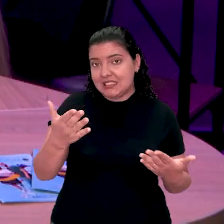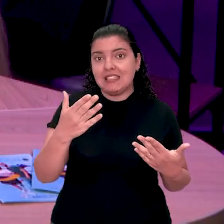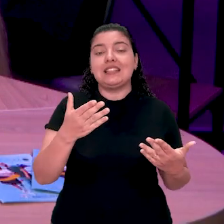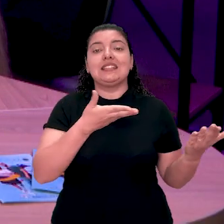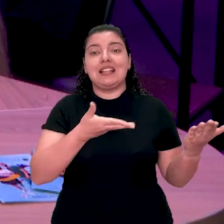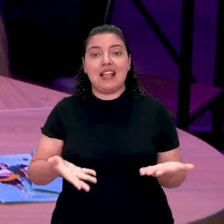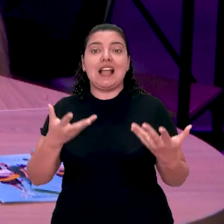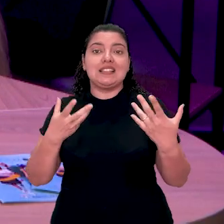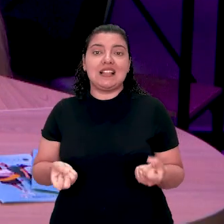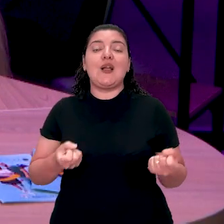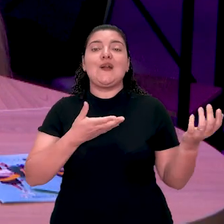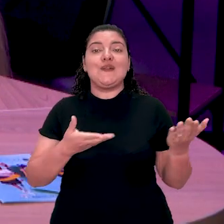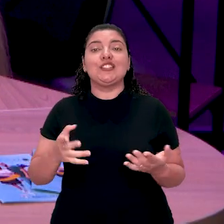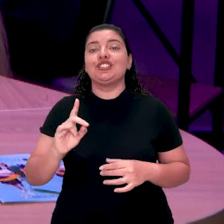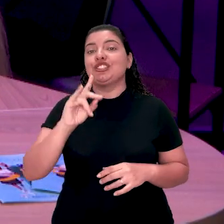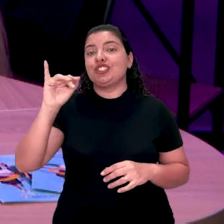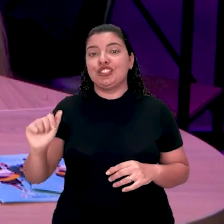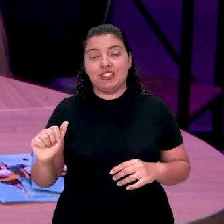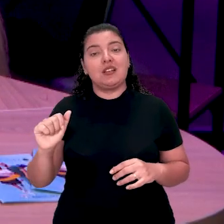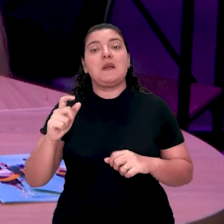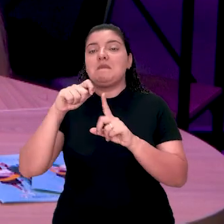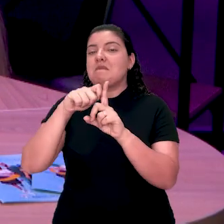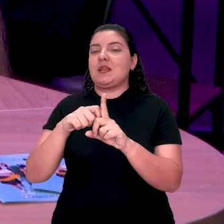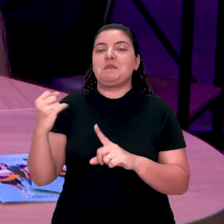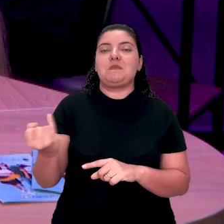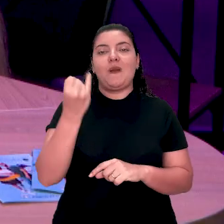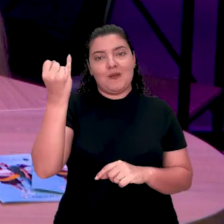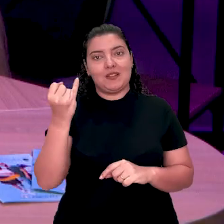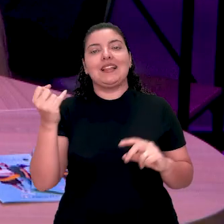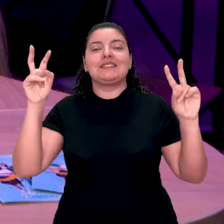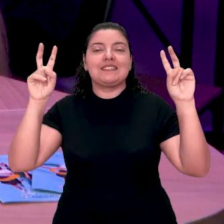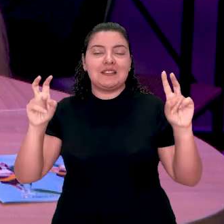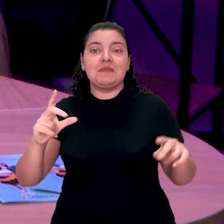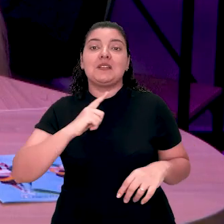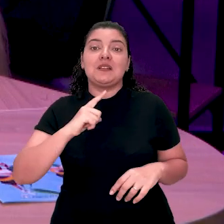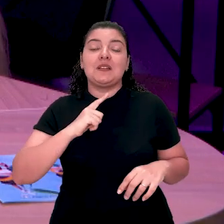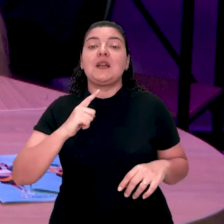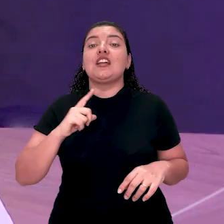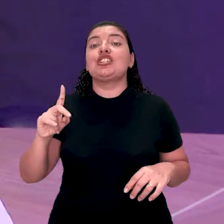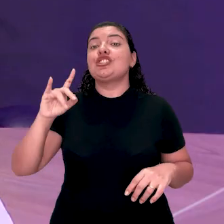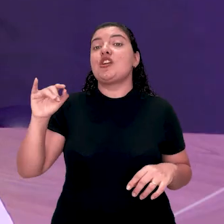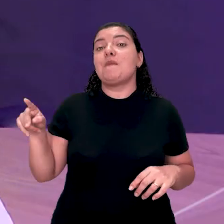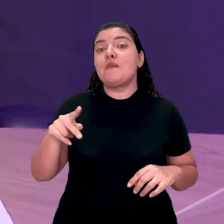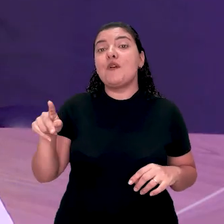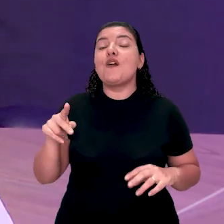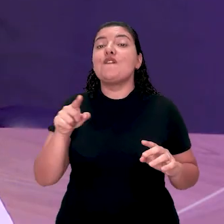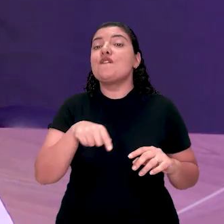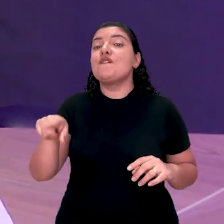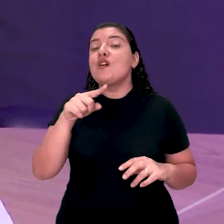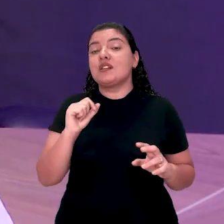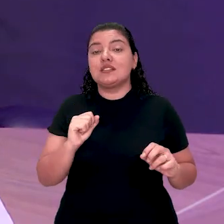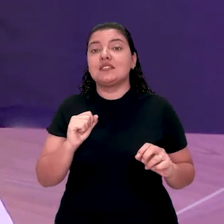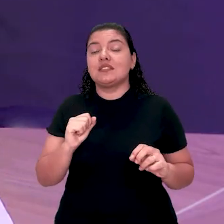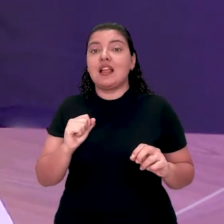aceitado o nosso convite. Esse mês é muito importante, tem várias temáticas. Mas eu digo, professor, quem seria da